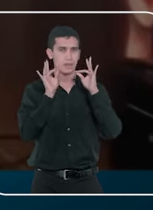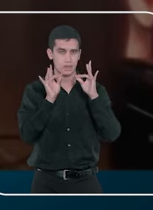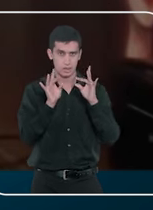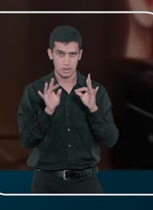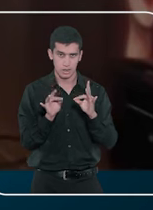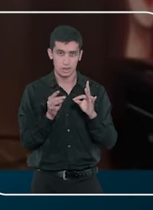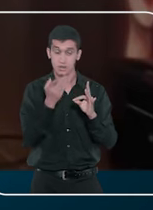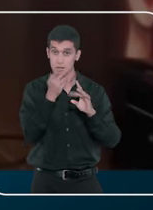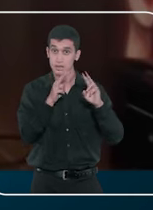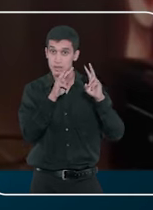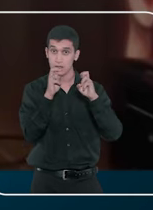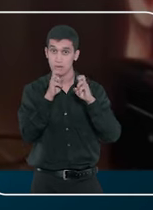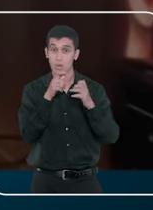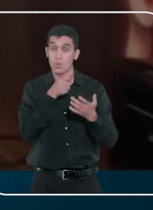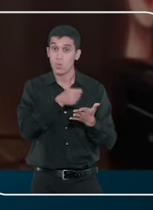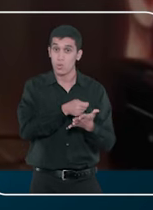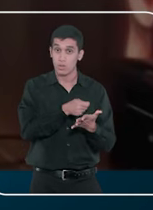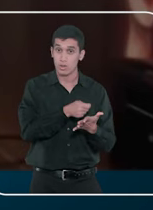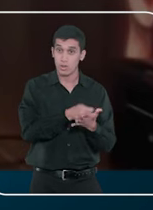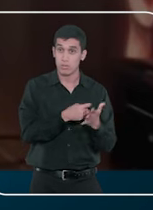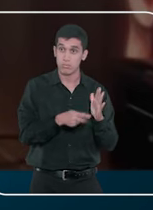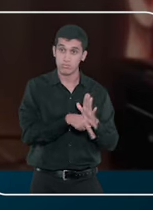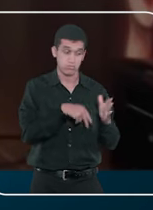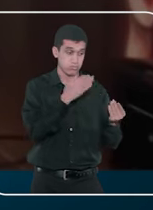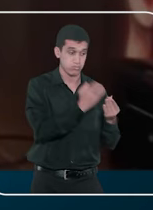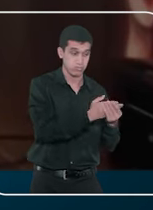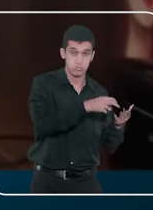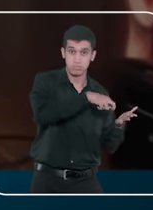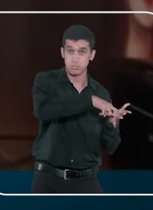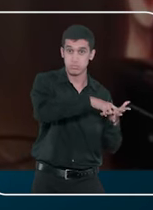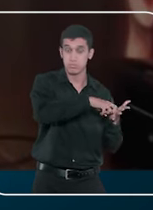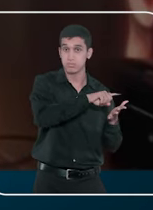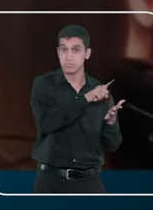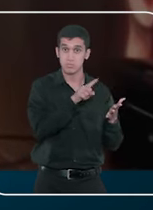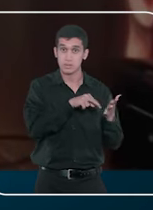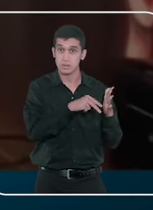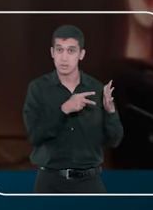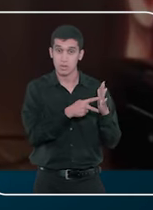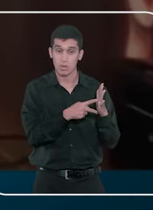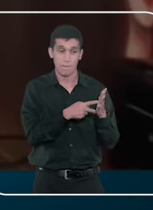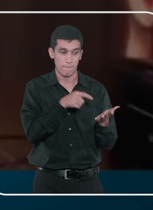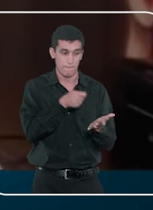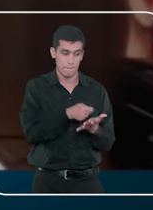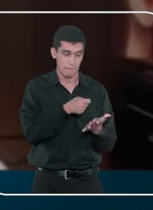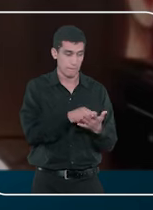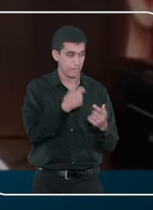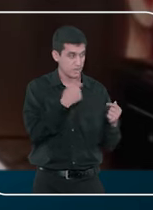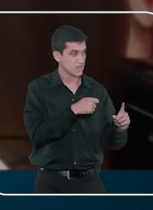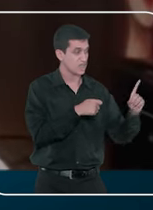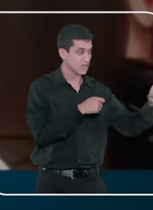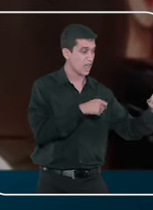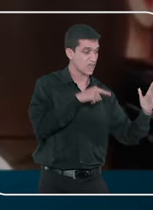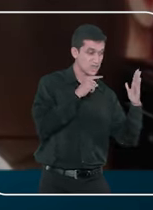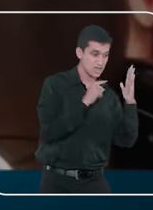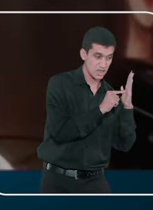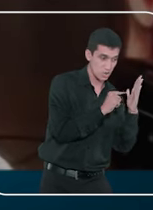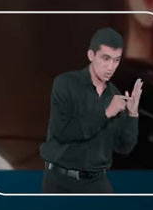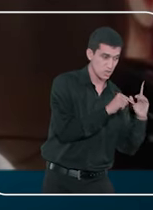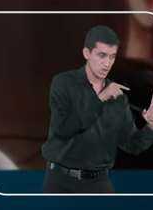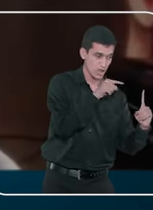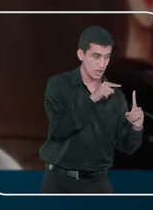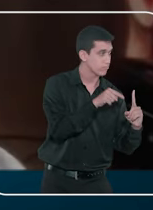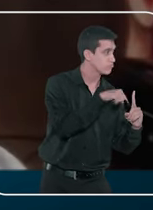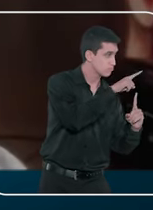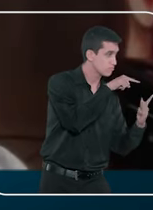complexidade a questão, obrigatoriedade da ação penal não significa obrigação de denunciar. A denúncia é só uma